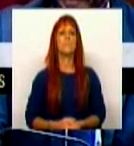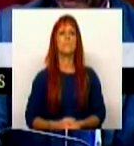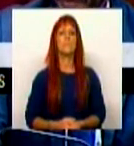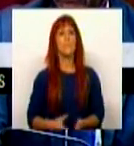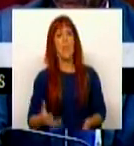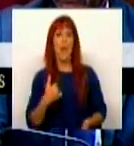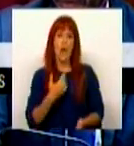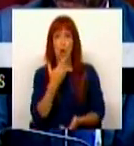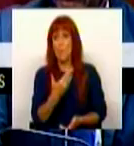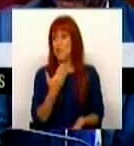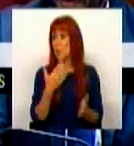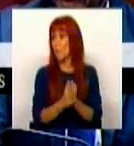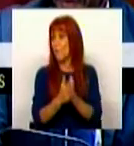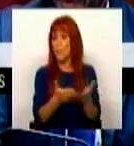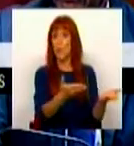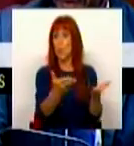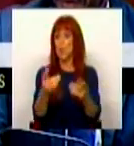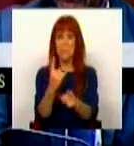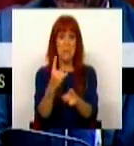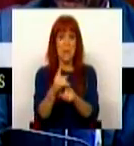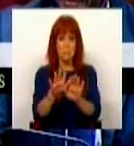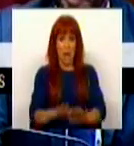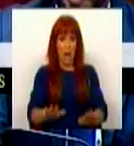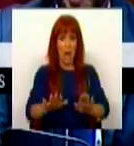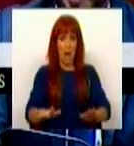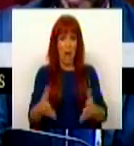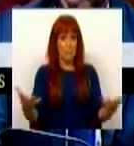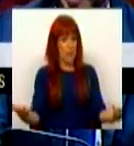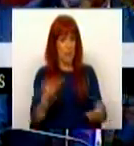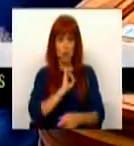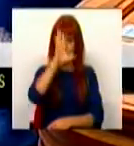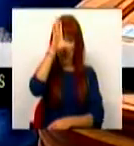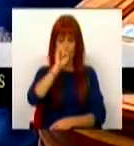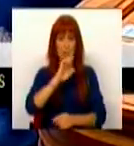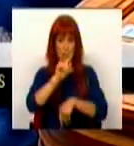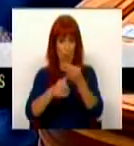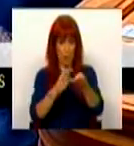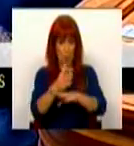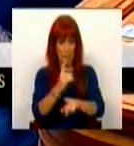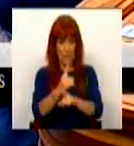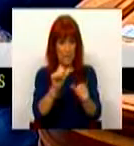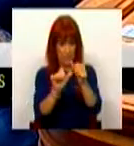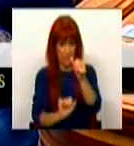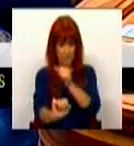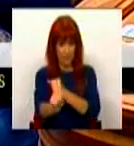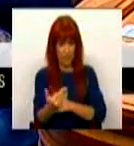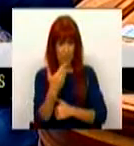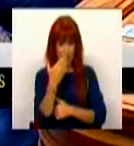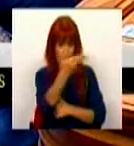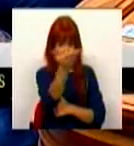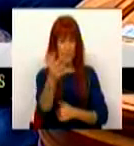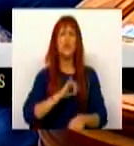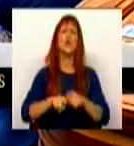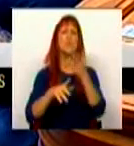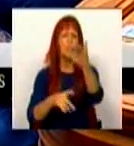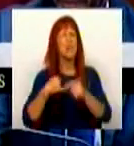Eu peço o favor de manterem a tranquilidade para que o Sr. Ministro possa terminar a sua intervenção, por favor. Senhores